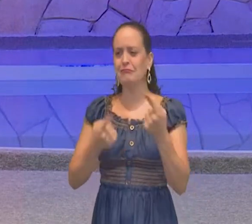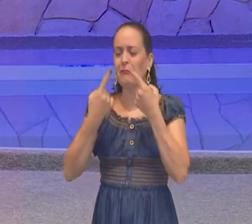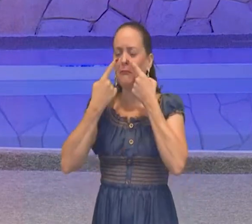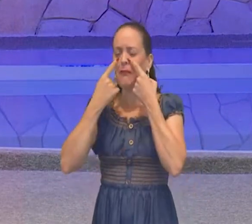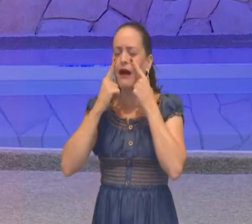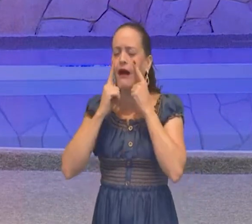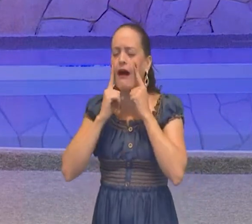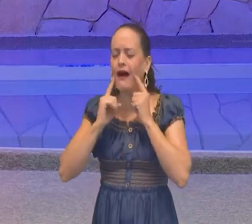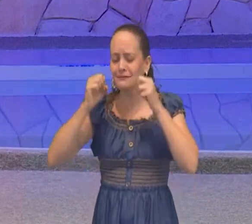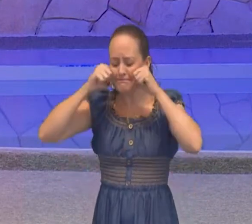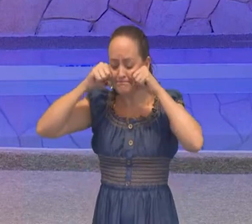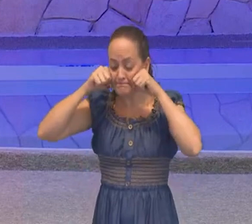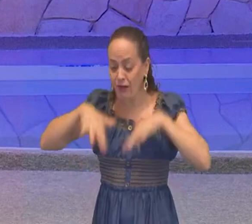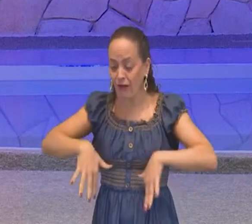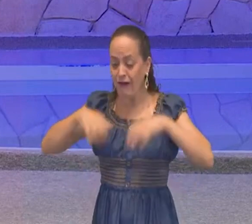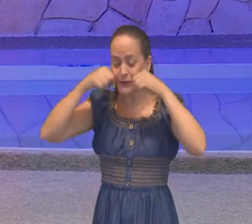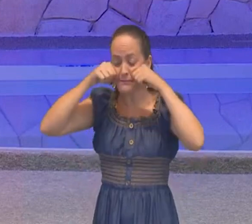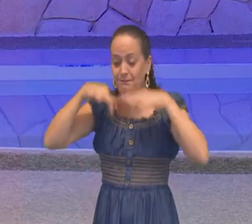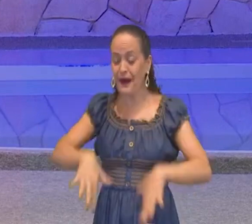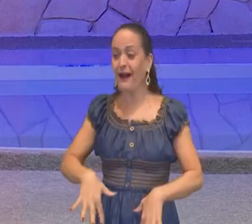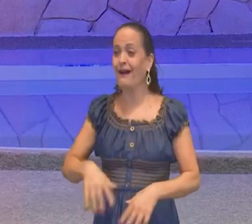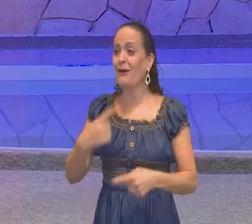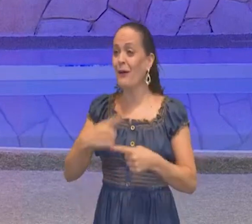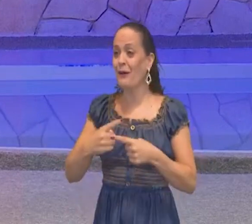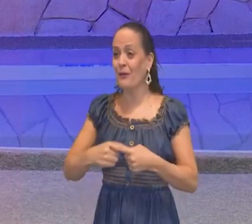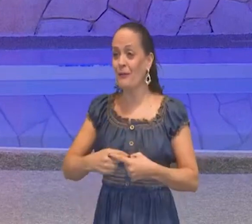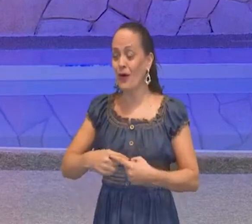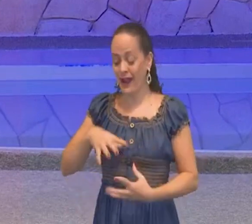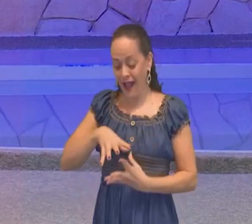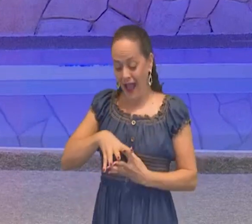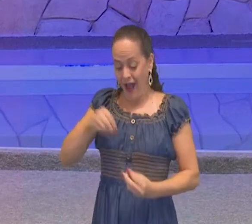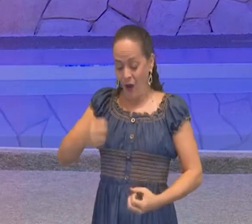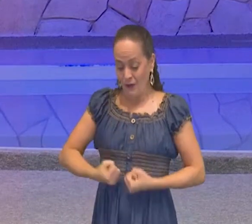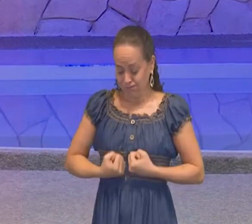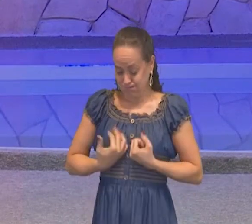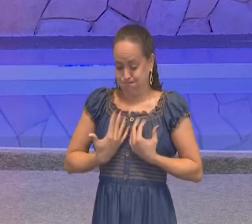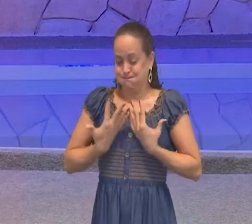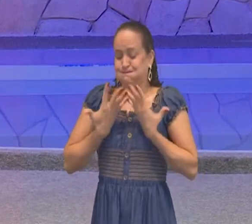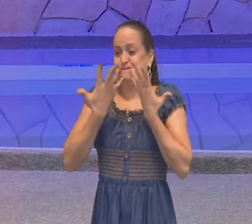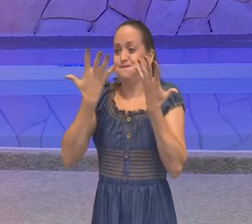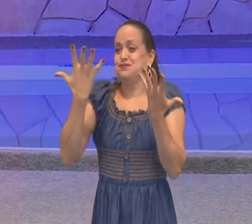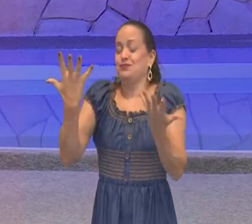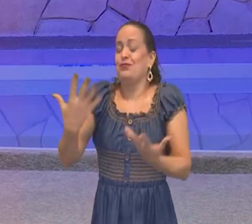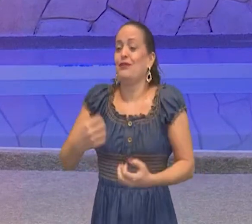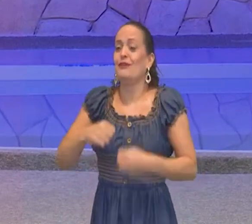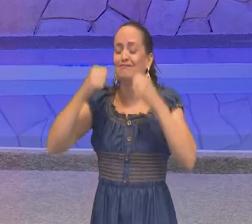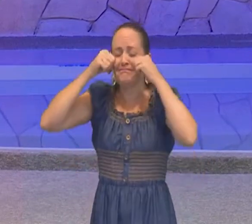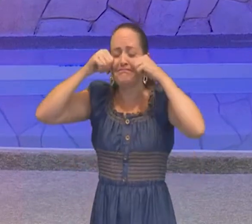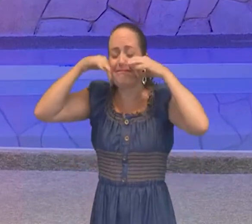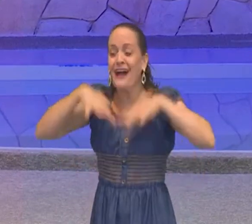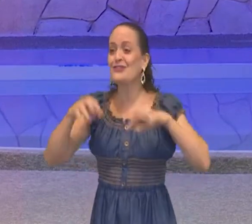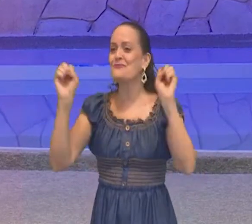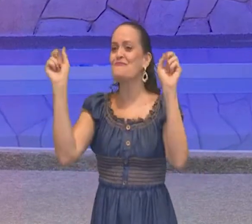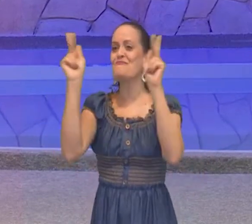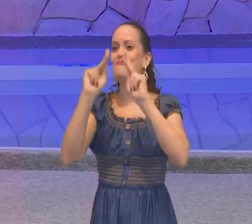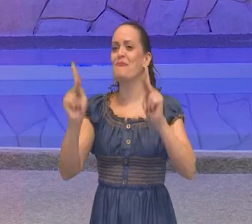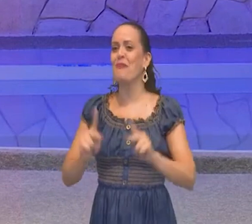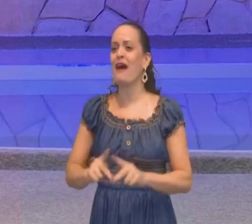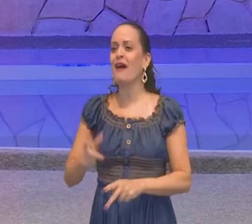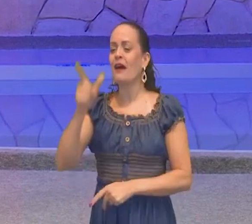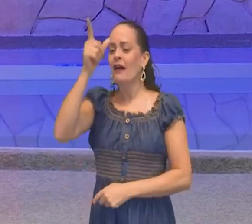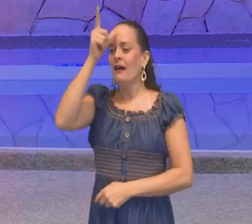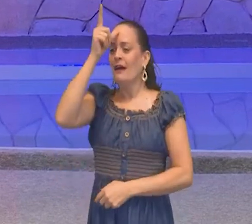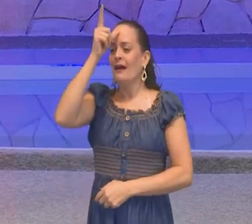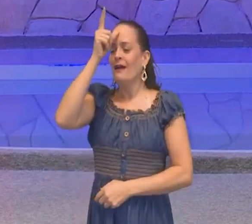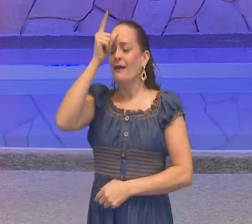muito, porque era um choro que vinha do íntimo da alma, do íntimo do coração, um choro de paz, um choro de alívio, um choro